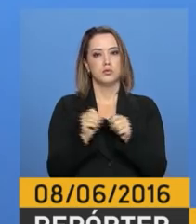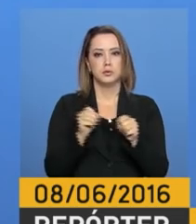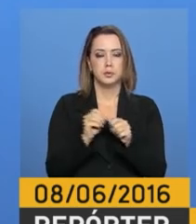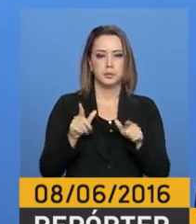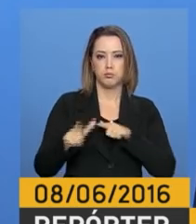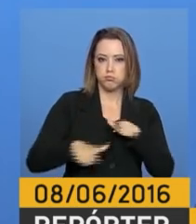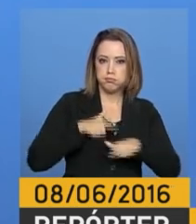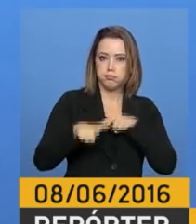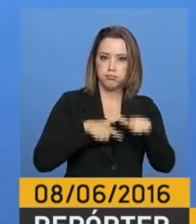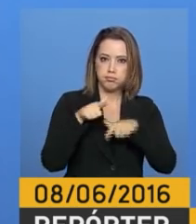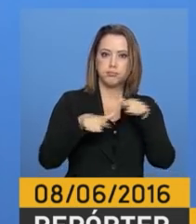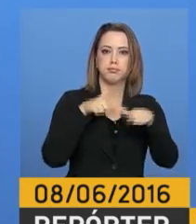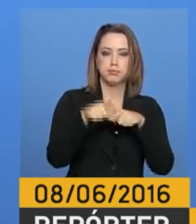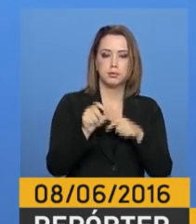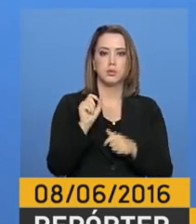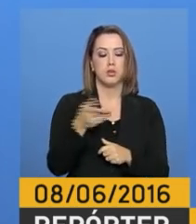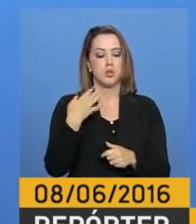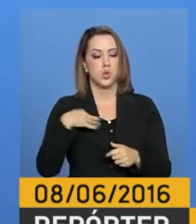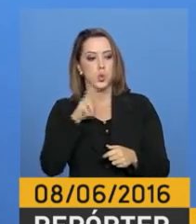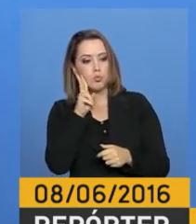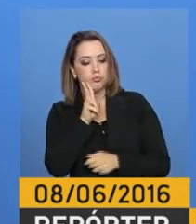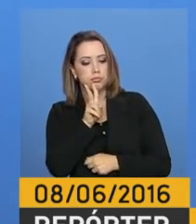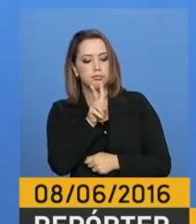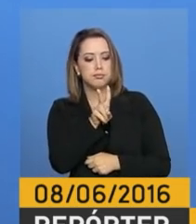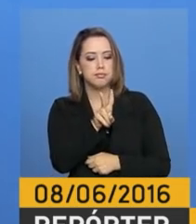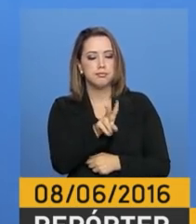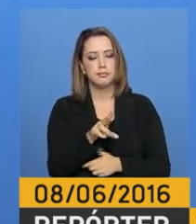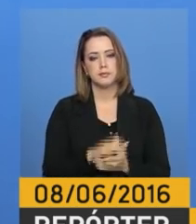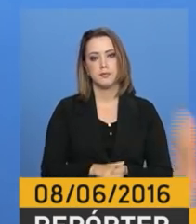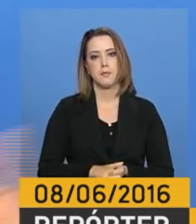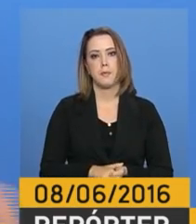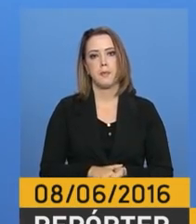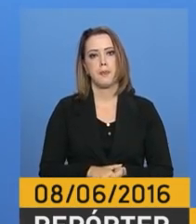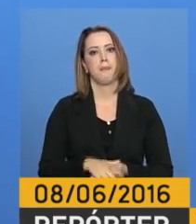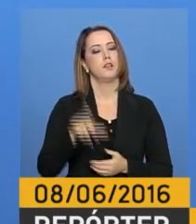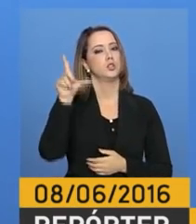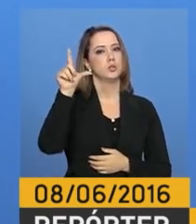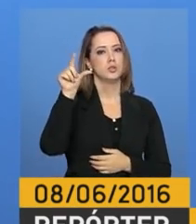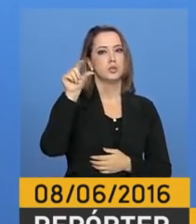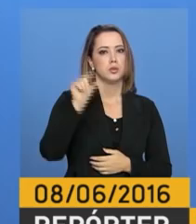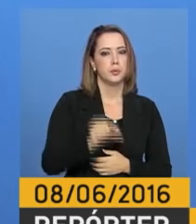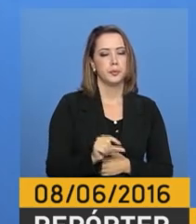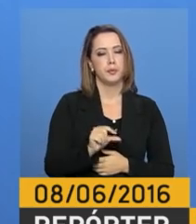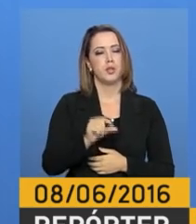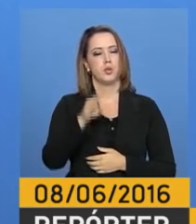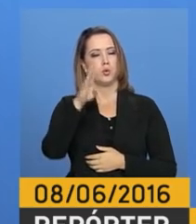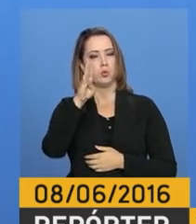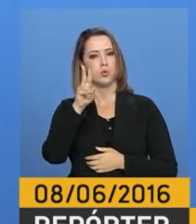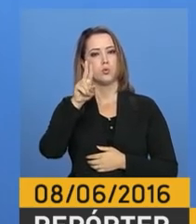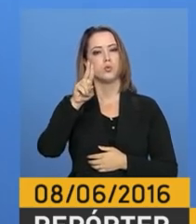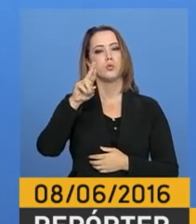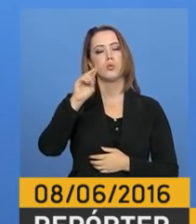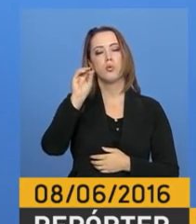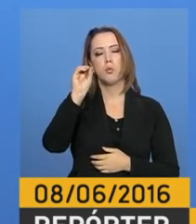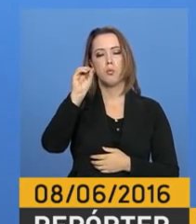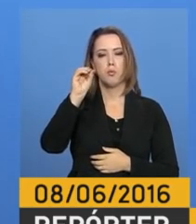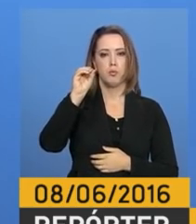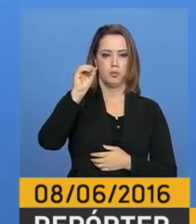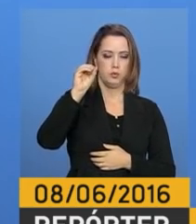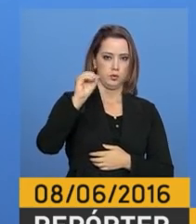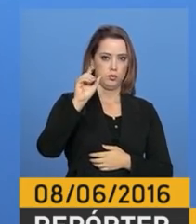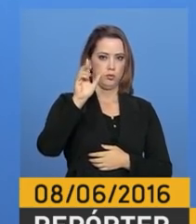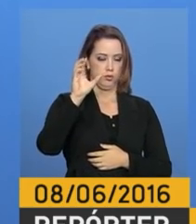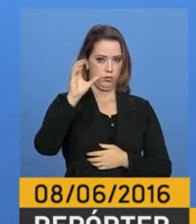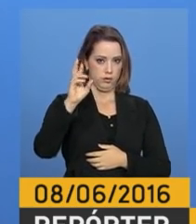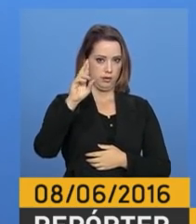já estamos com a nossa equipe debruçado sobre eles com menos burocracia e custos mais baixos é